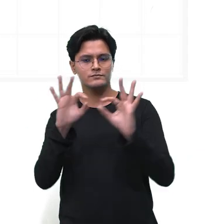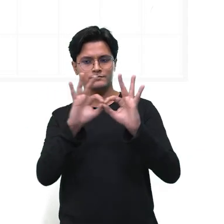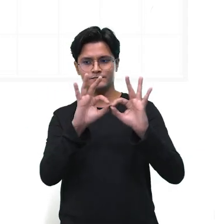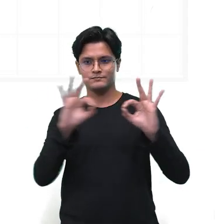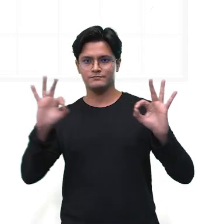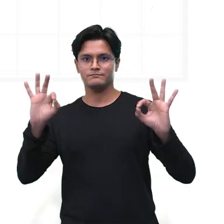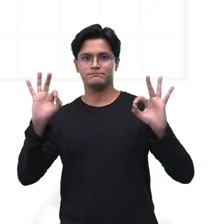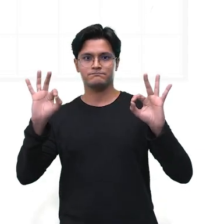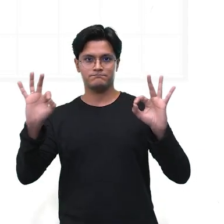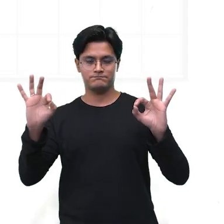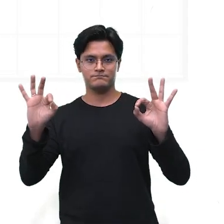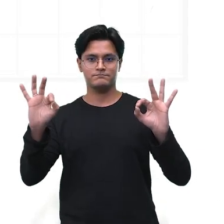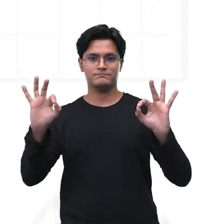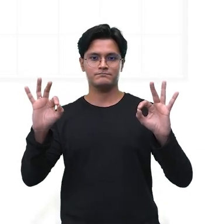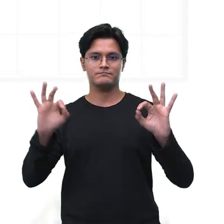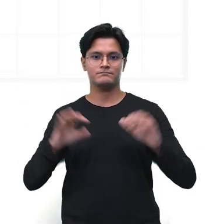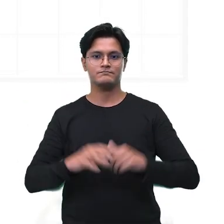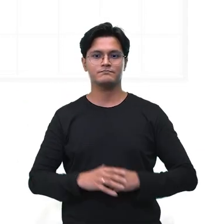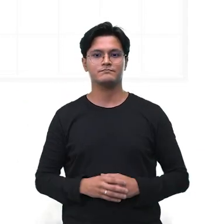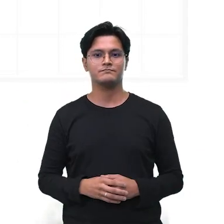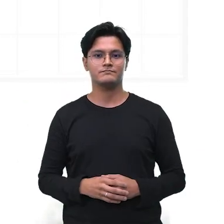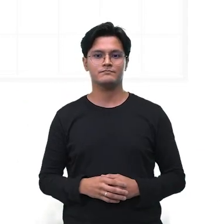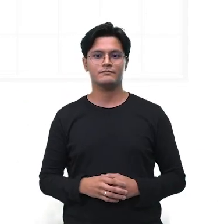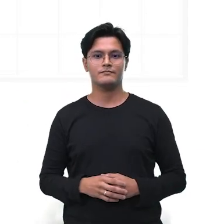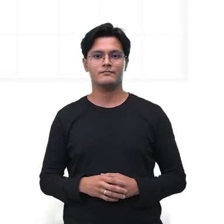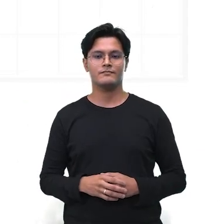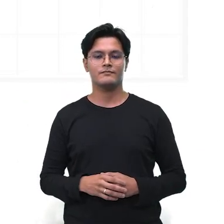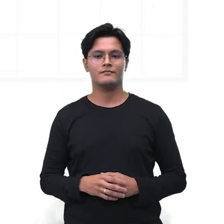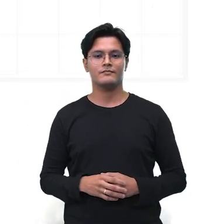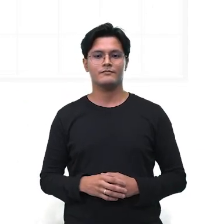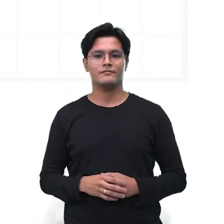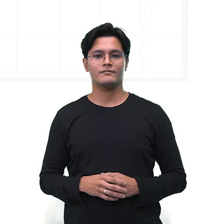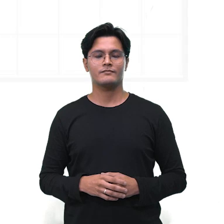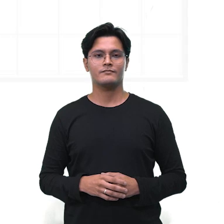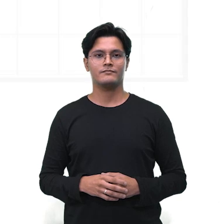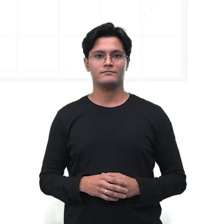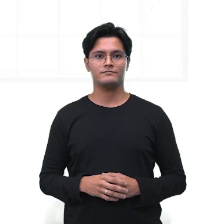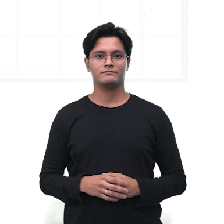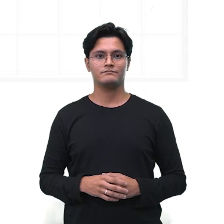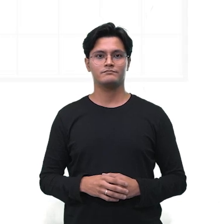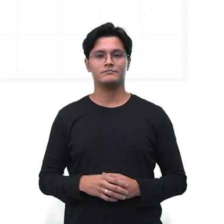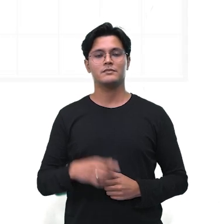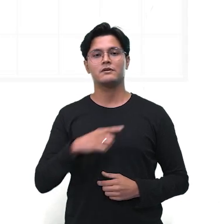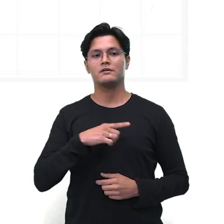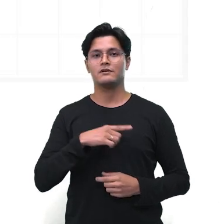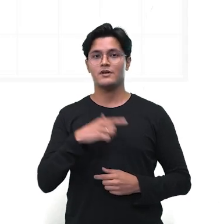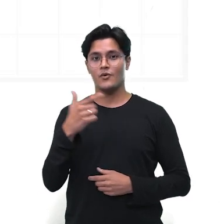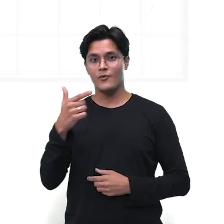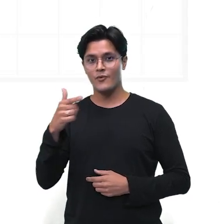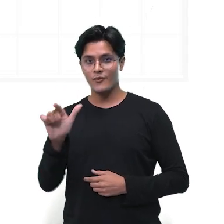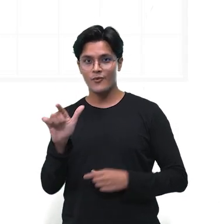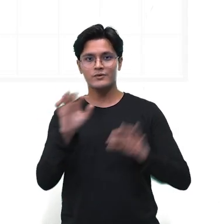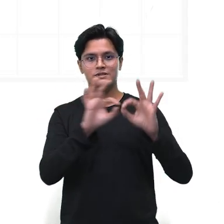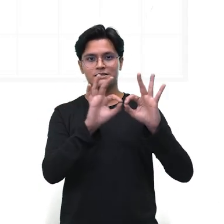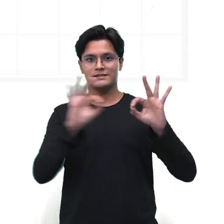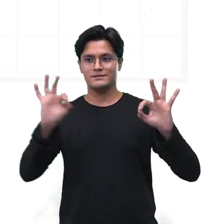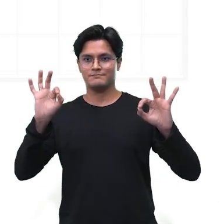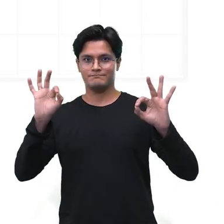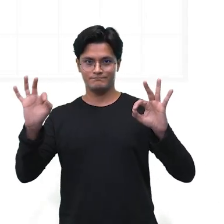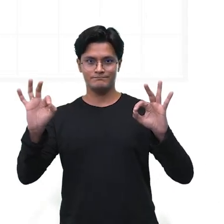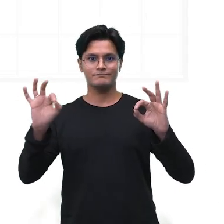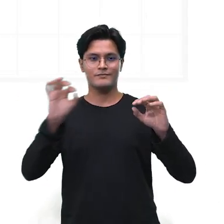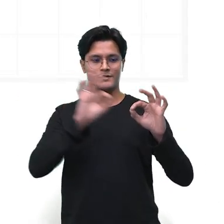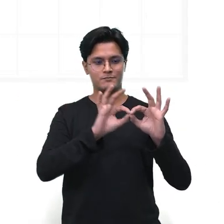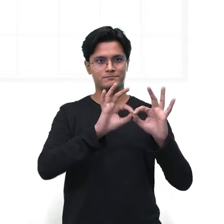né? E, finalmente, o quarto segmento de reta nós temos aqui,